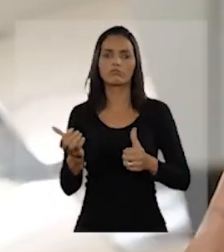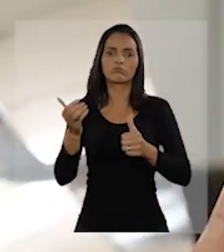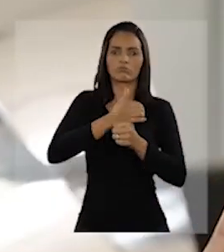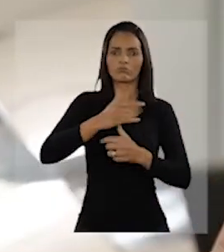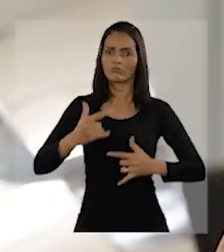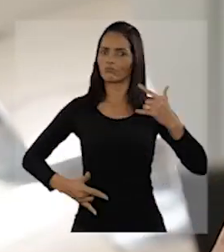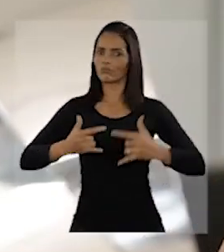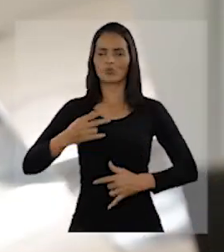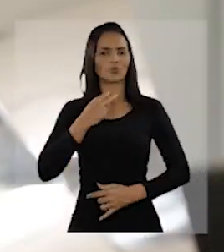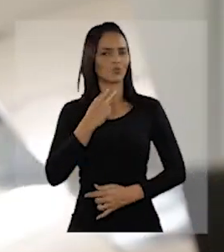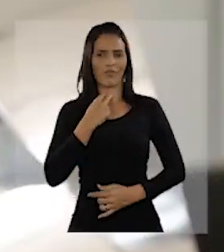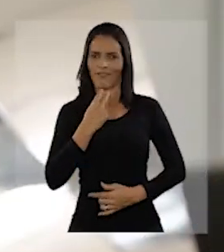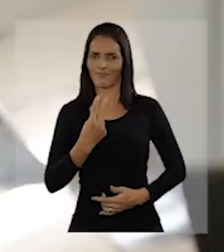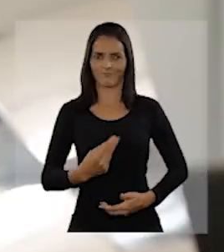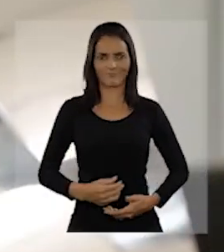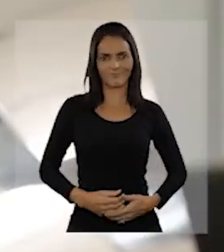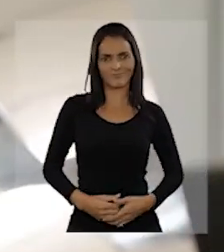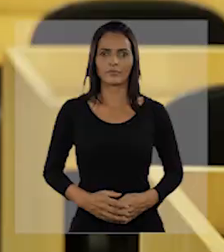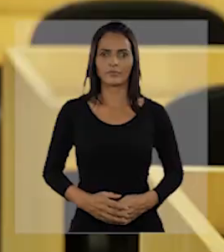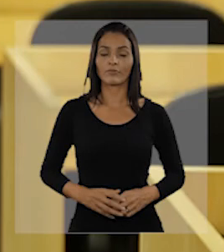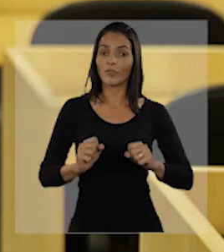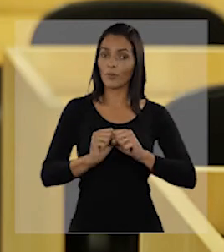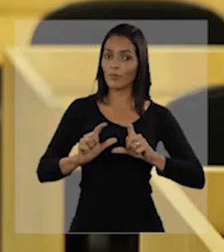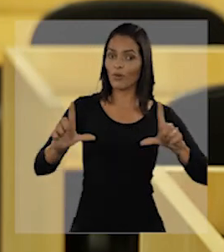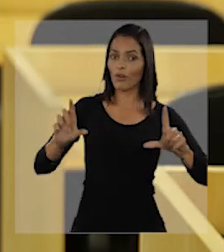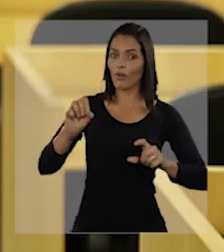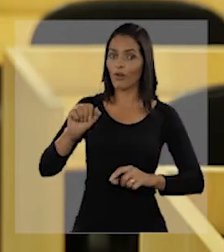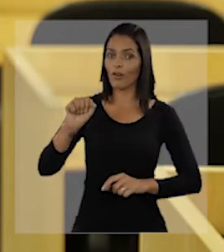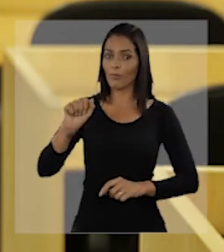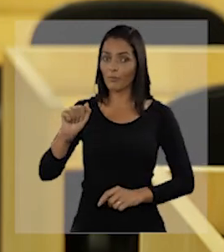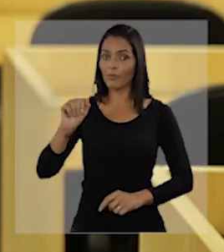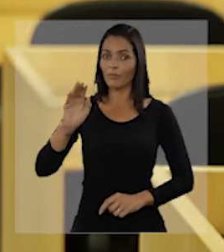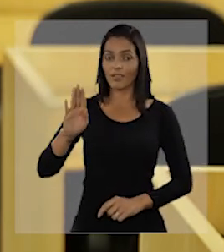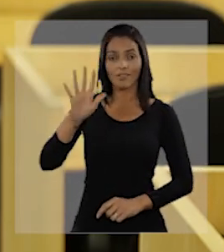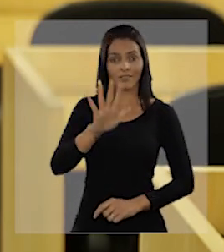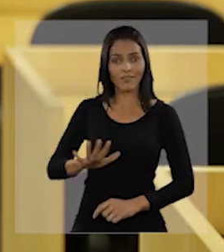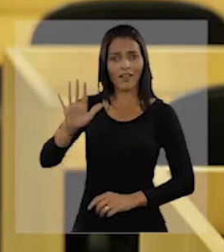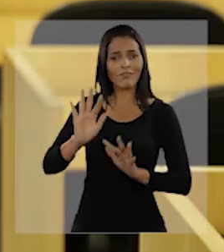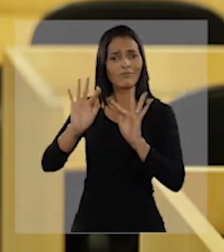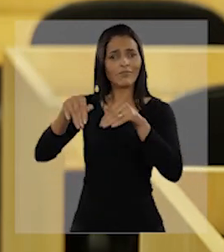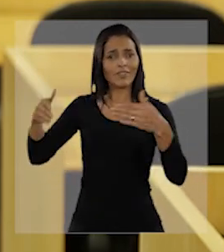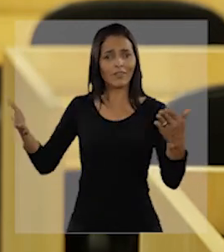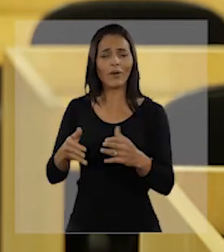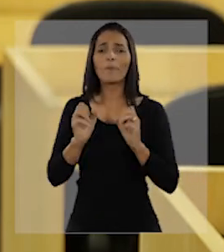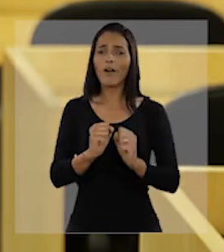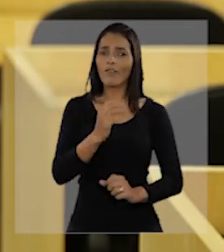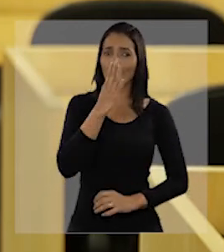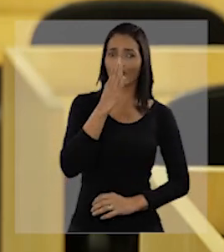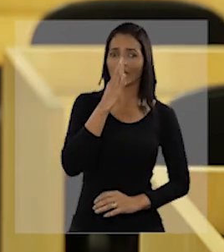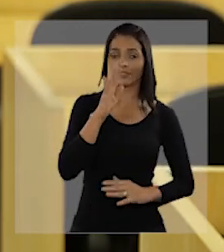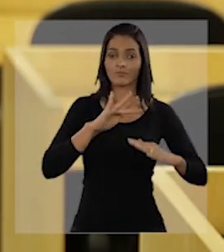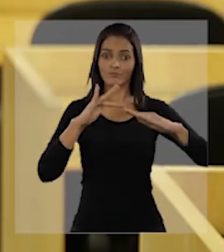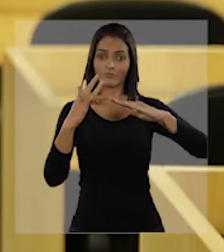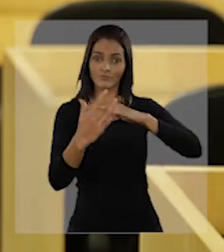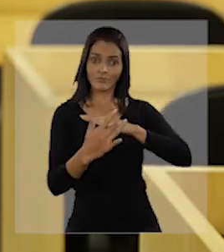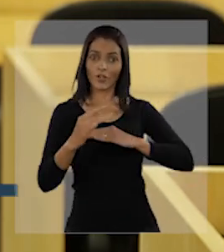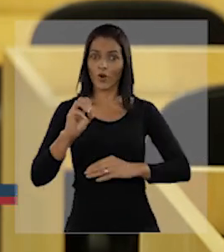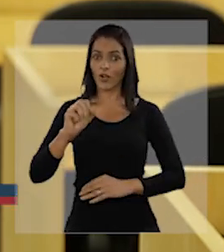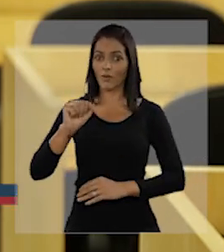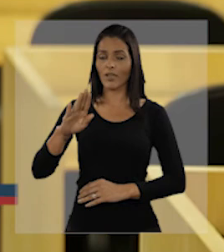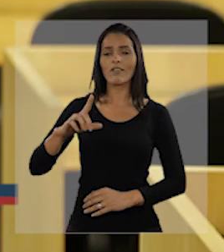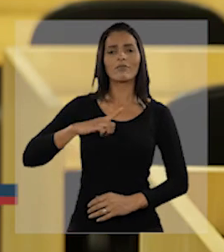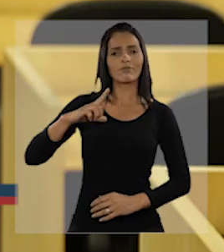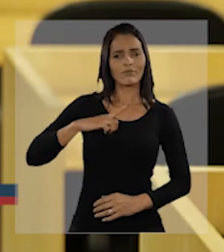diversas outras atividades, isso não vai acontecer. E o programa OAB Nacional termina agora. Você pode visitar as nossas redes